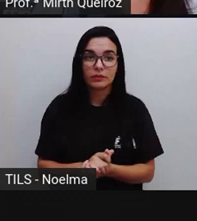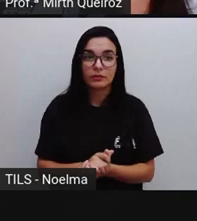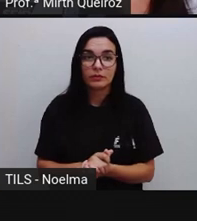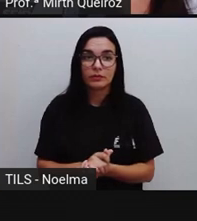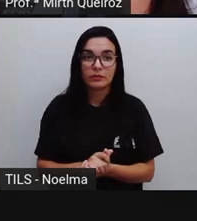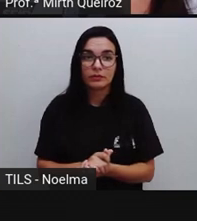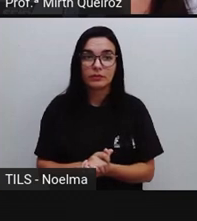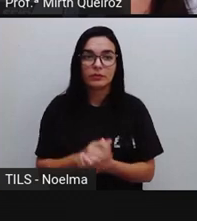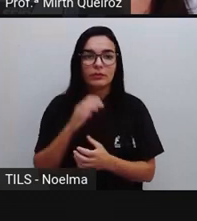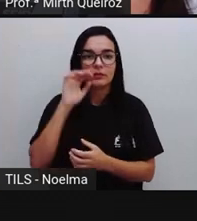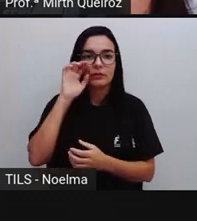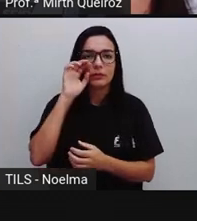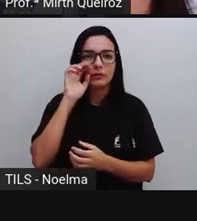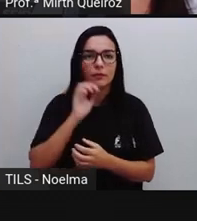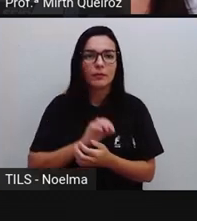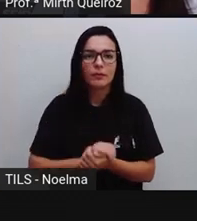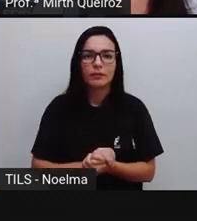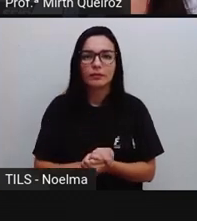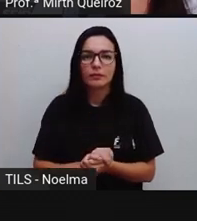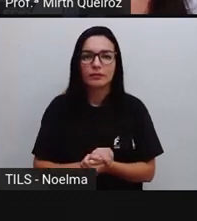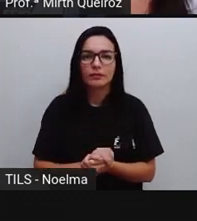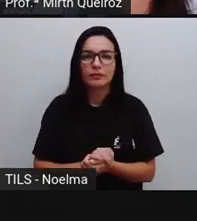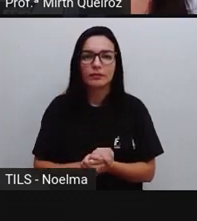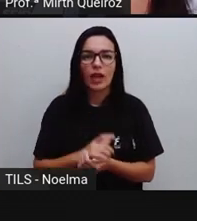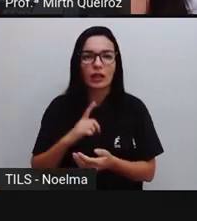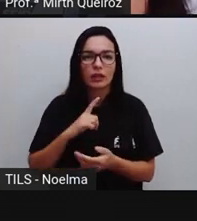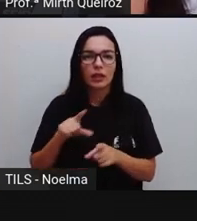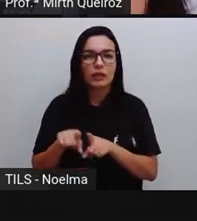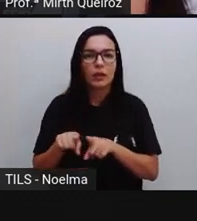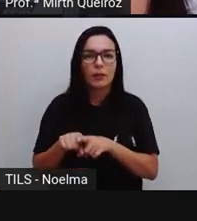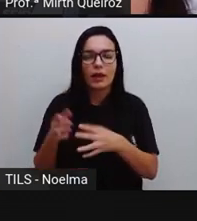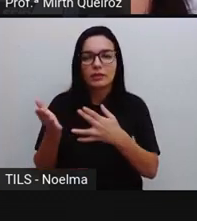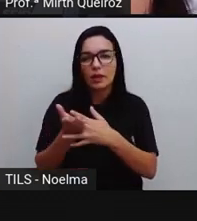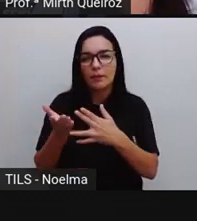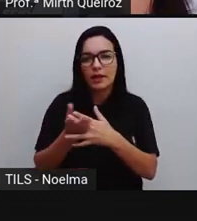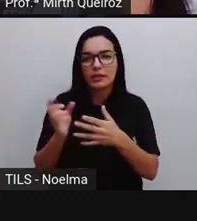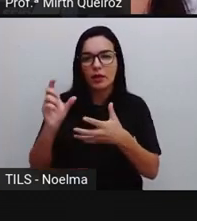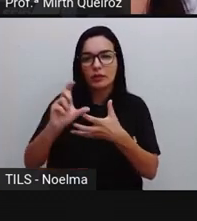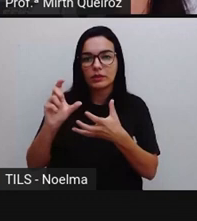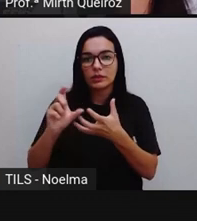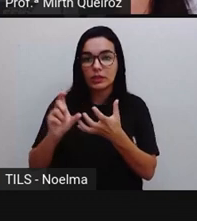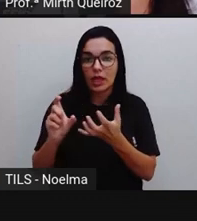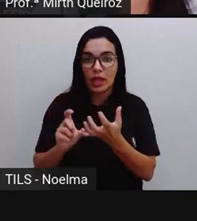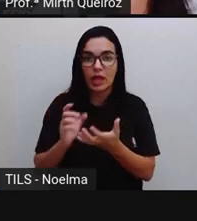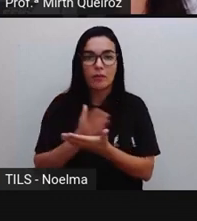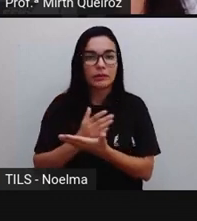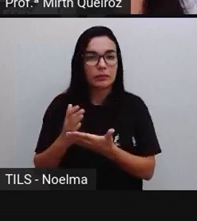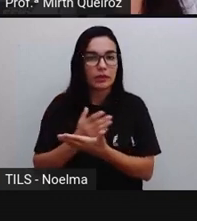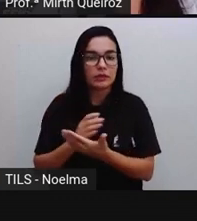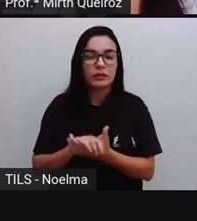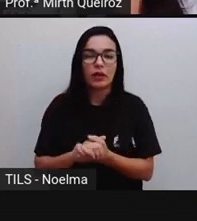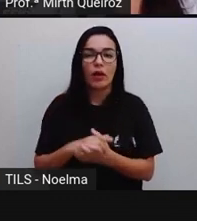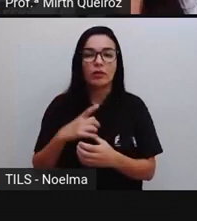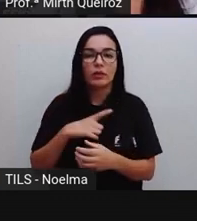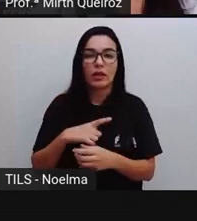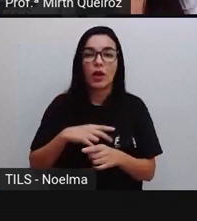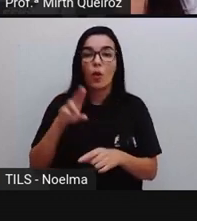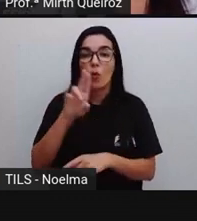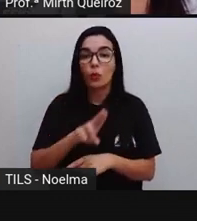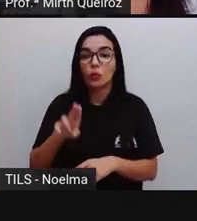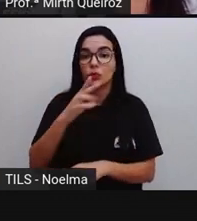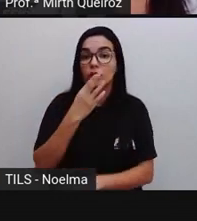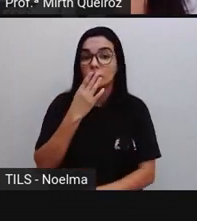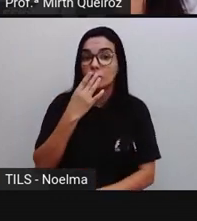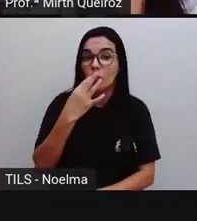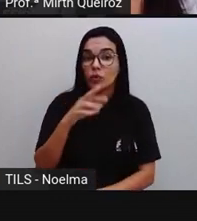A gente vai ter aqui a separação de sílaba, nós vamos ter aí a utilização